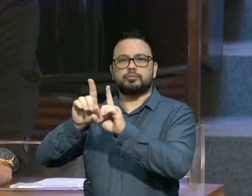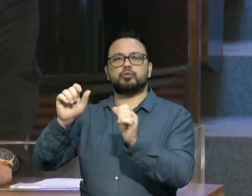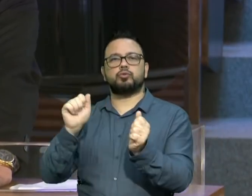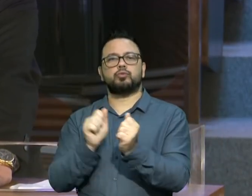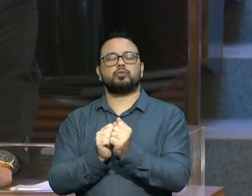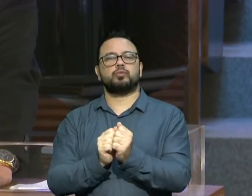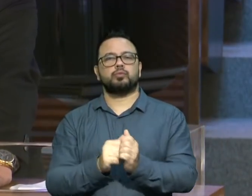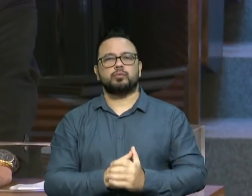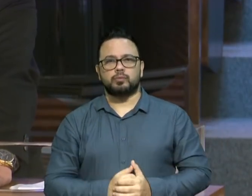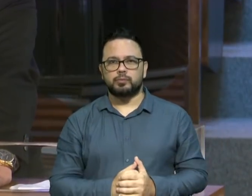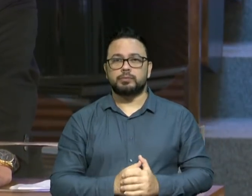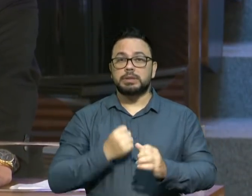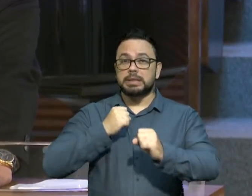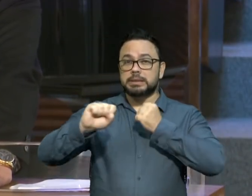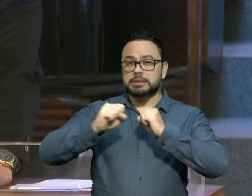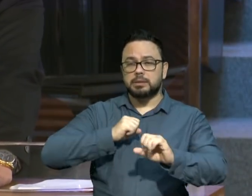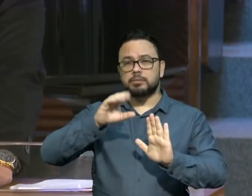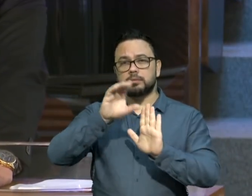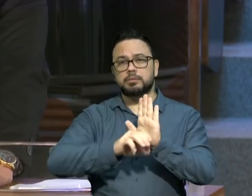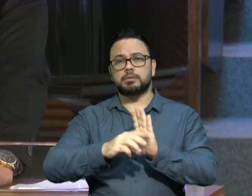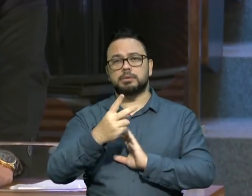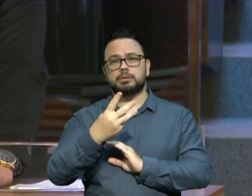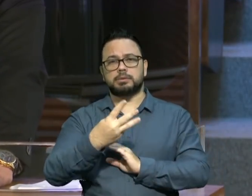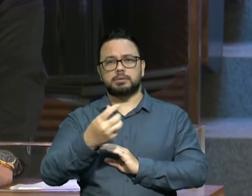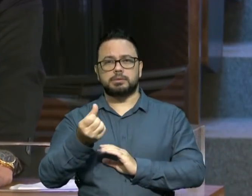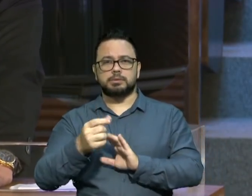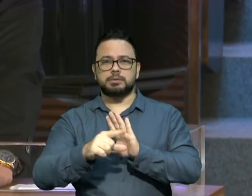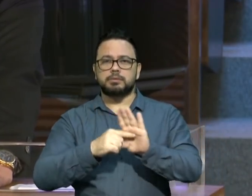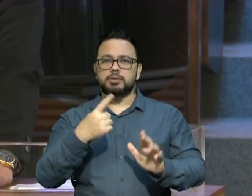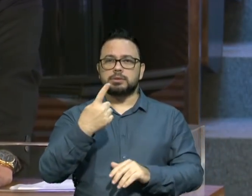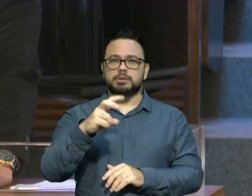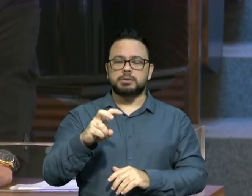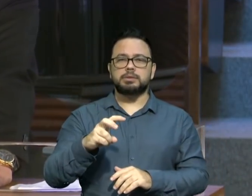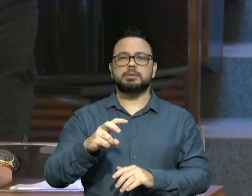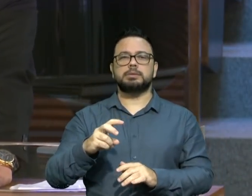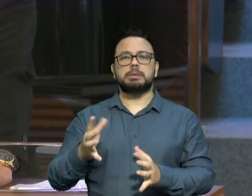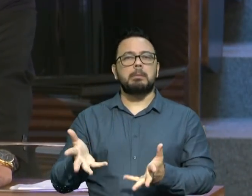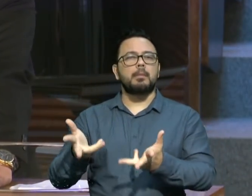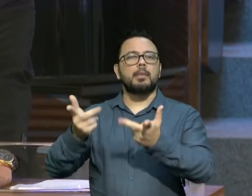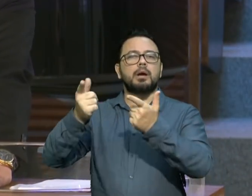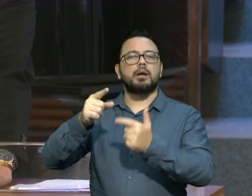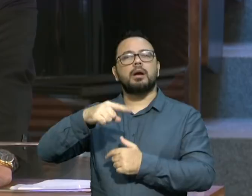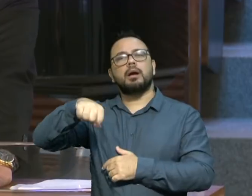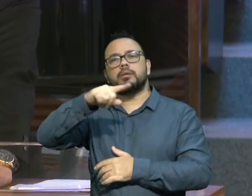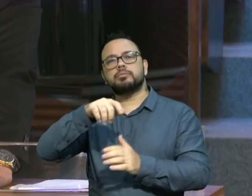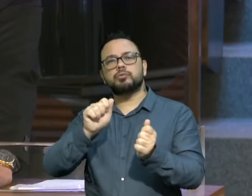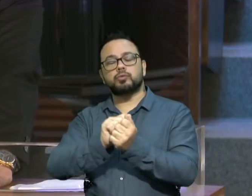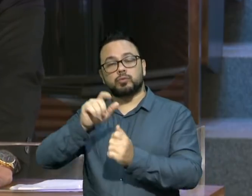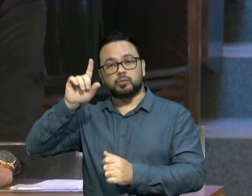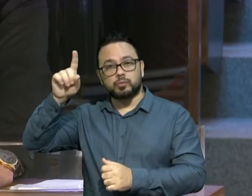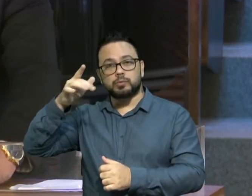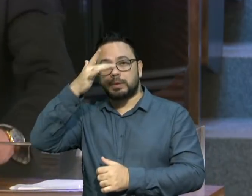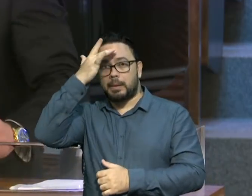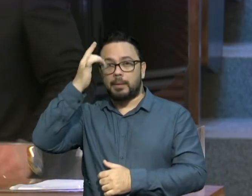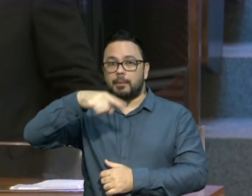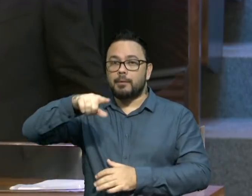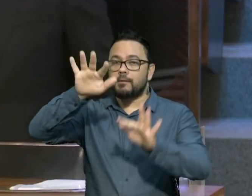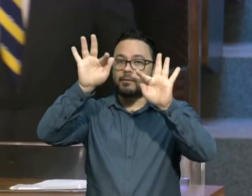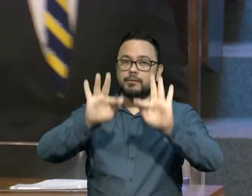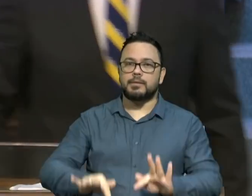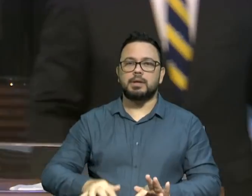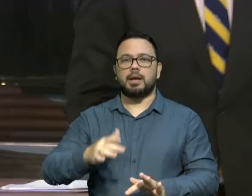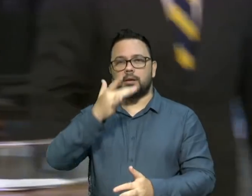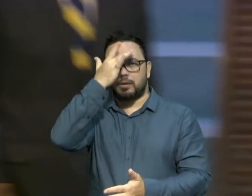116 15 preciosa e aos olhos do senhor a morte dos seus santos Apocalipse 14 13 bem-aventurados os que morrem no